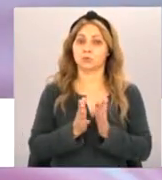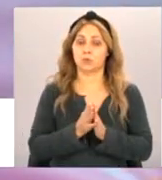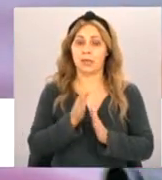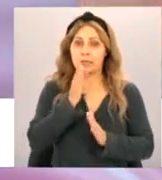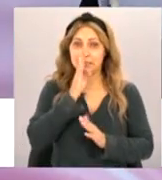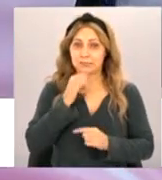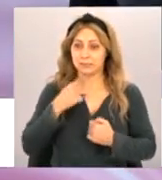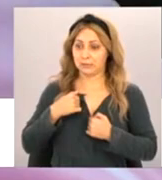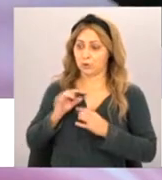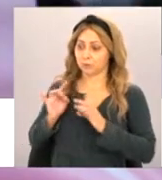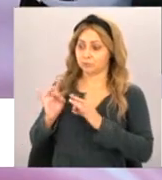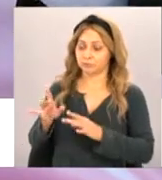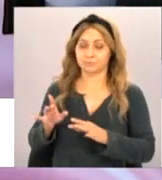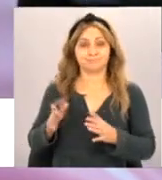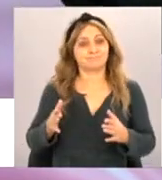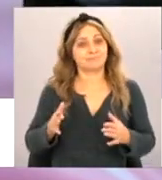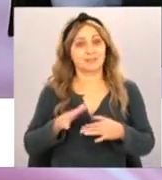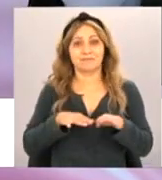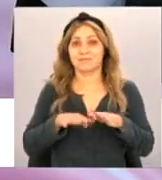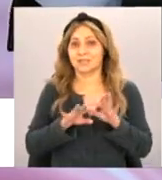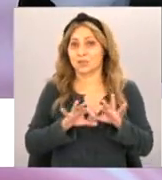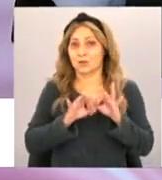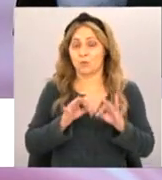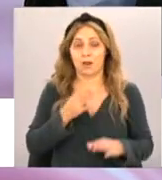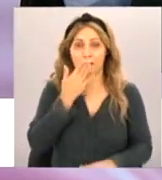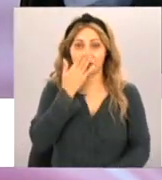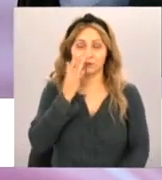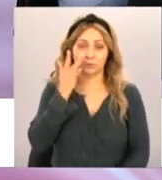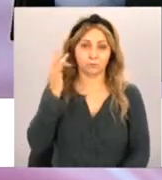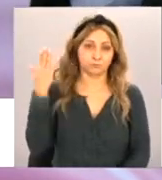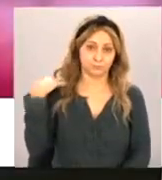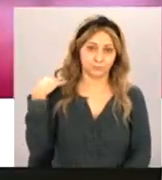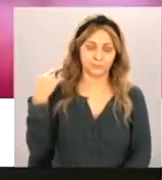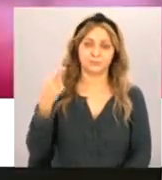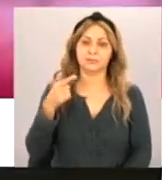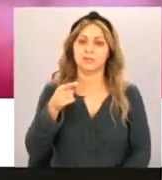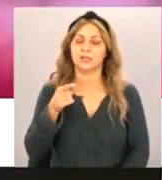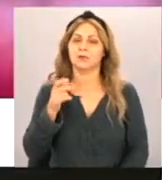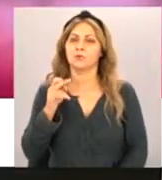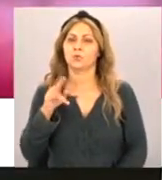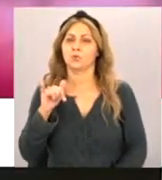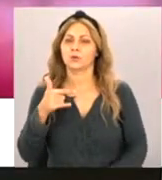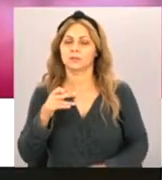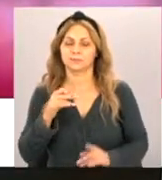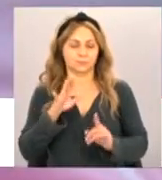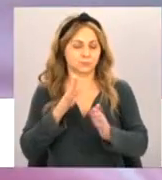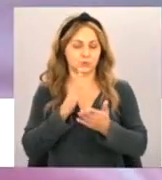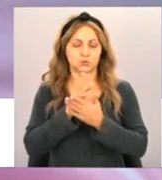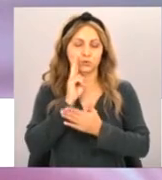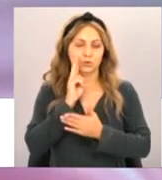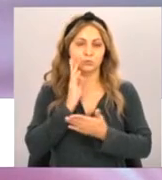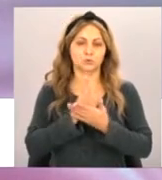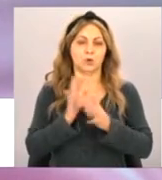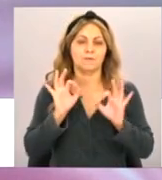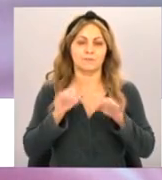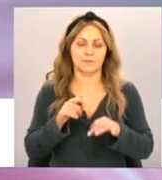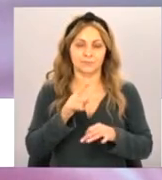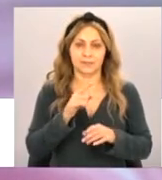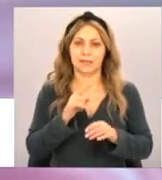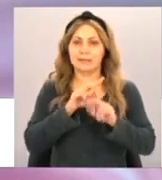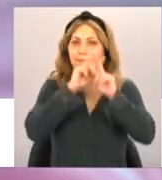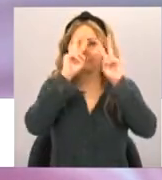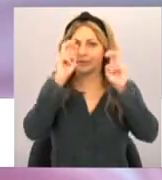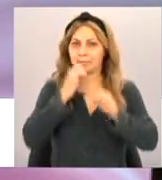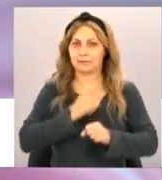apenas a mesma coisa presa António Costa eu pensar nisso porque é um grande mesmos ou sobre o trabalho que atacou muito